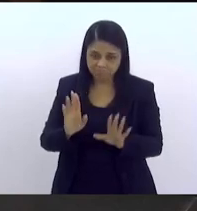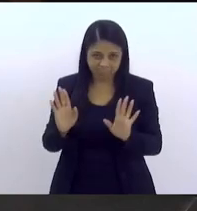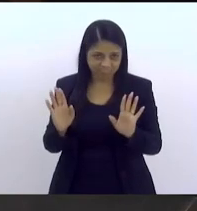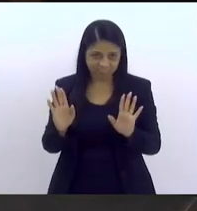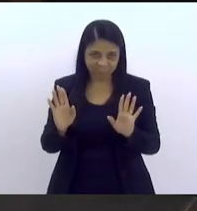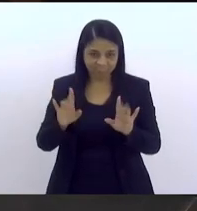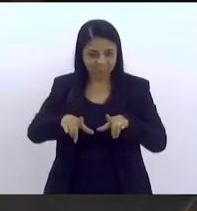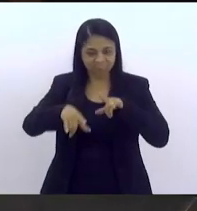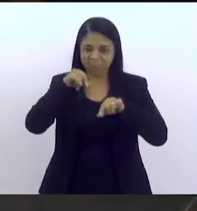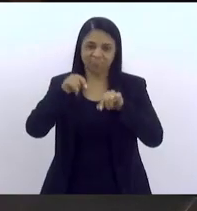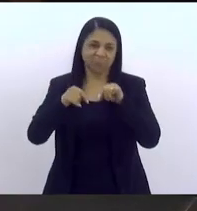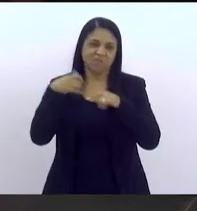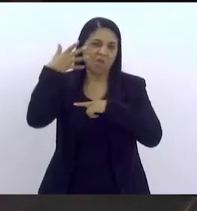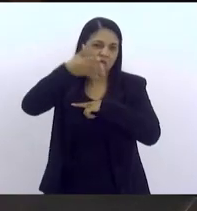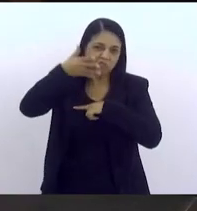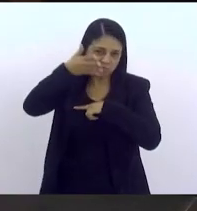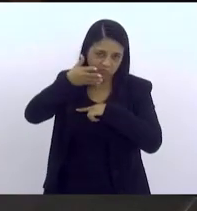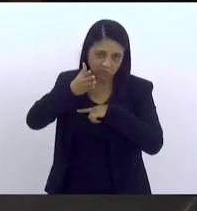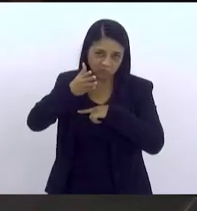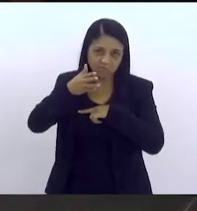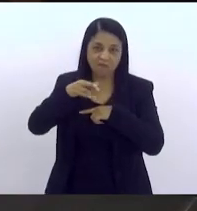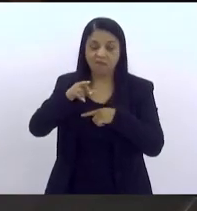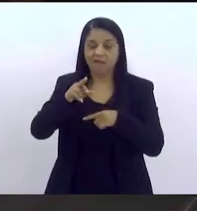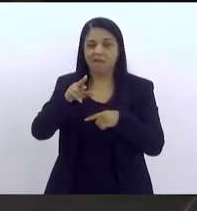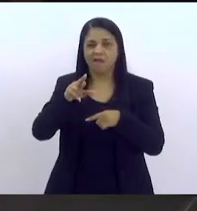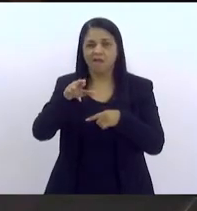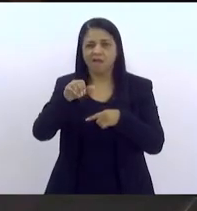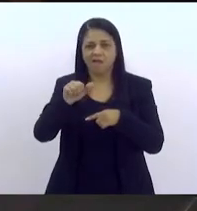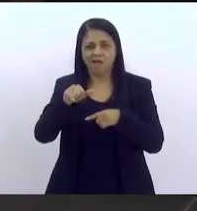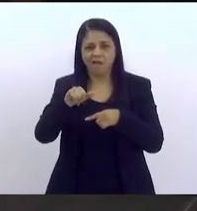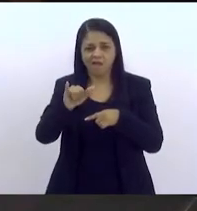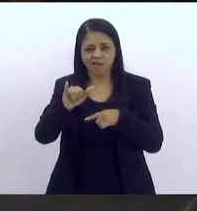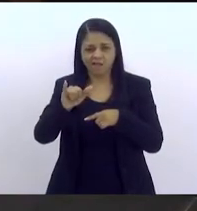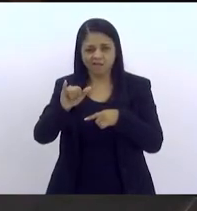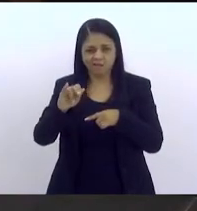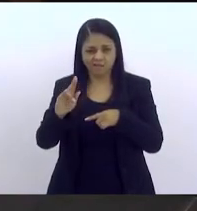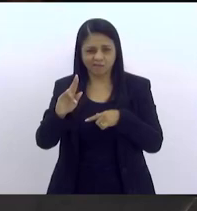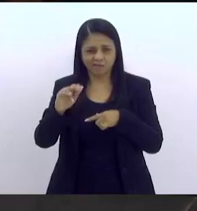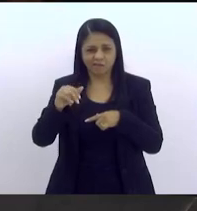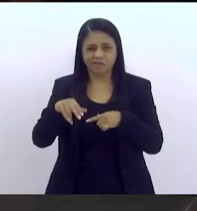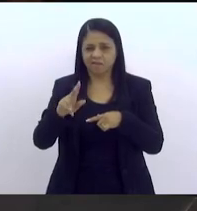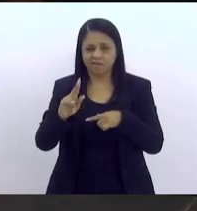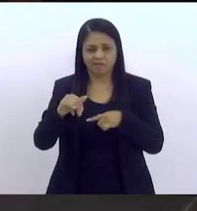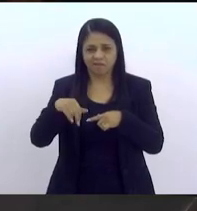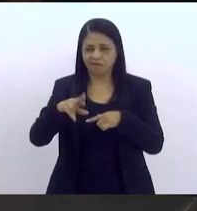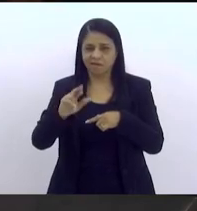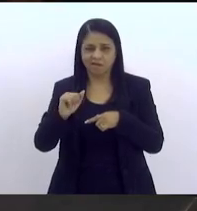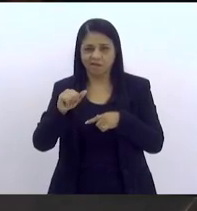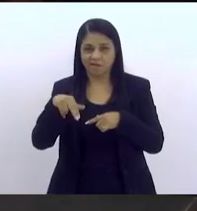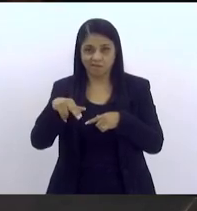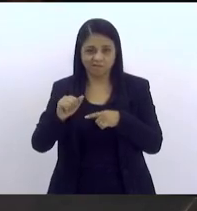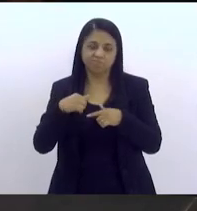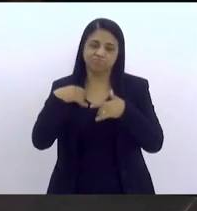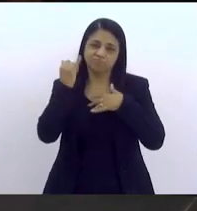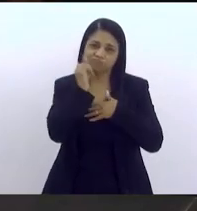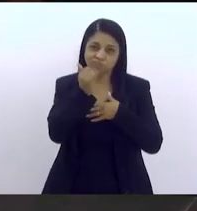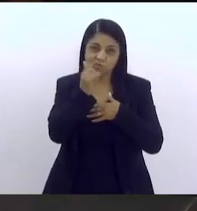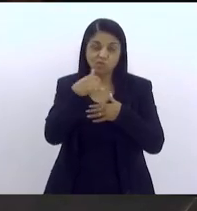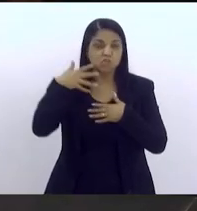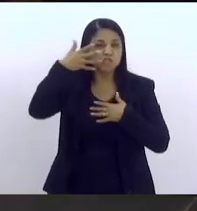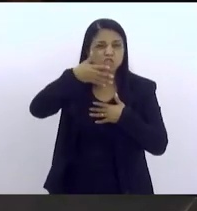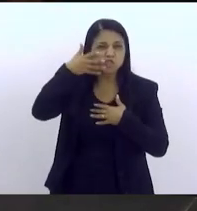discurso como diria Hanna arendt é um discurso que banaliza o